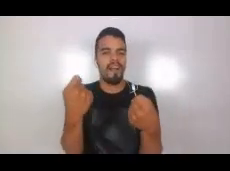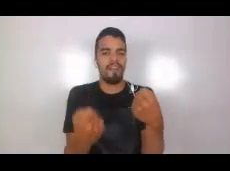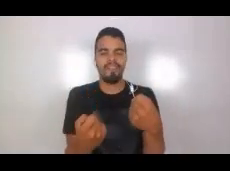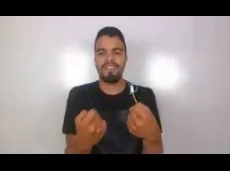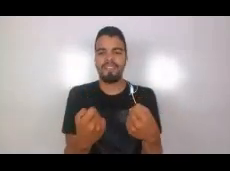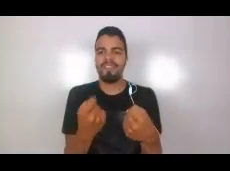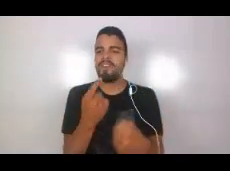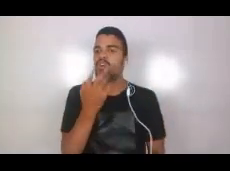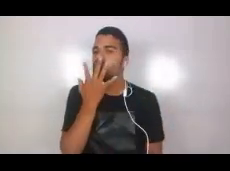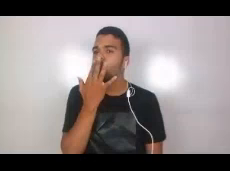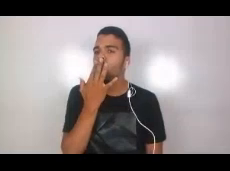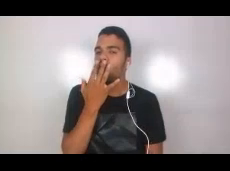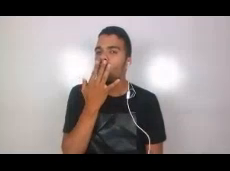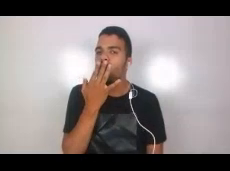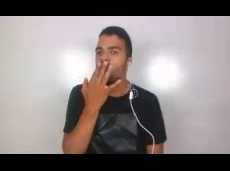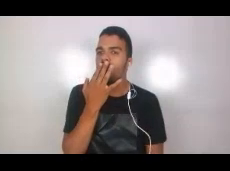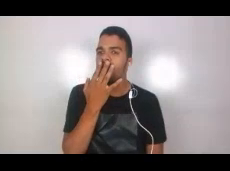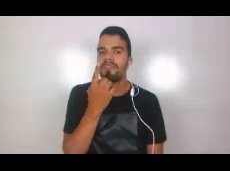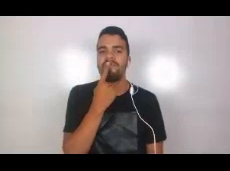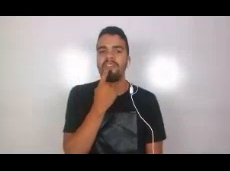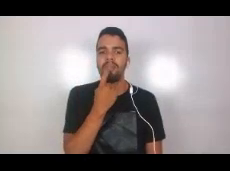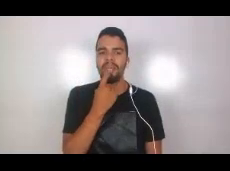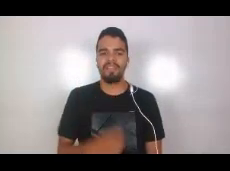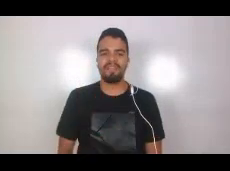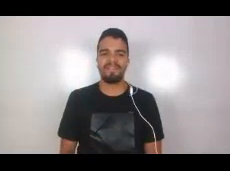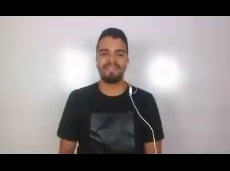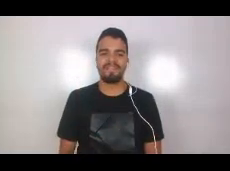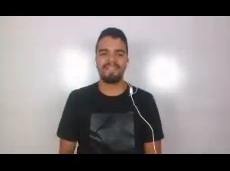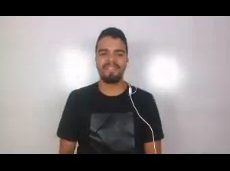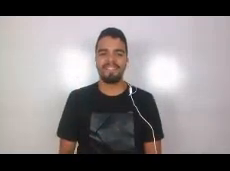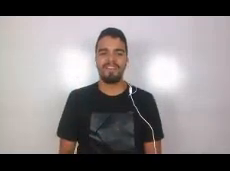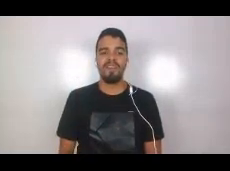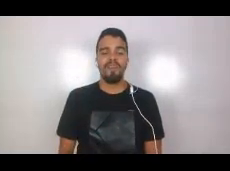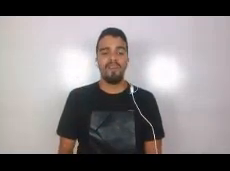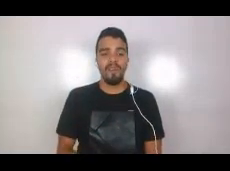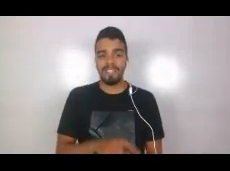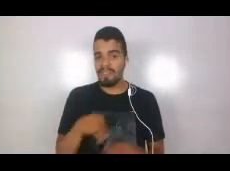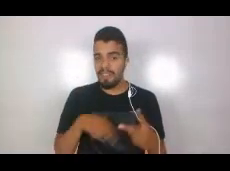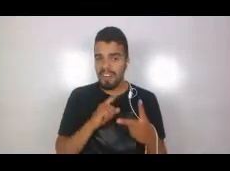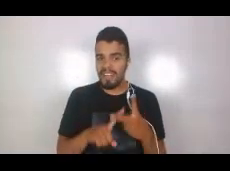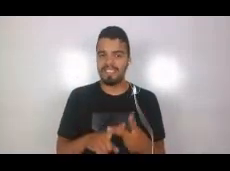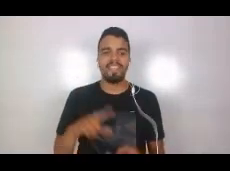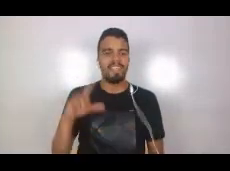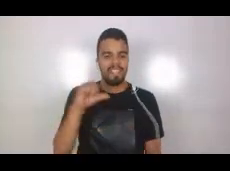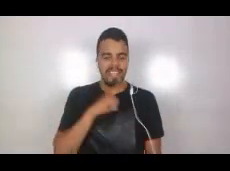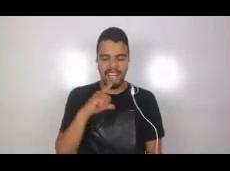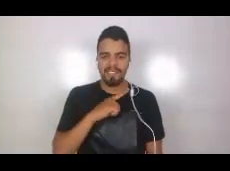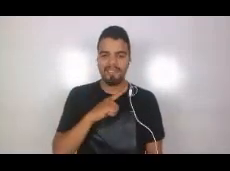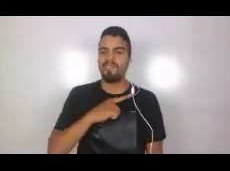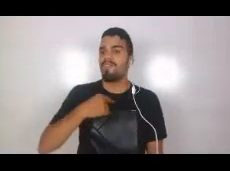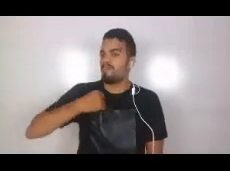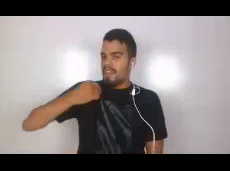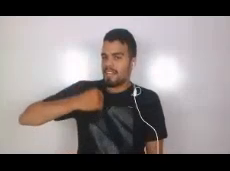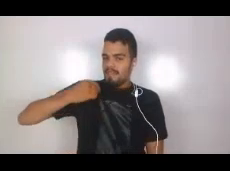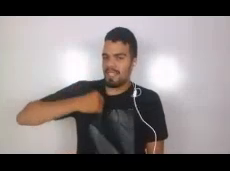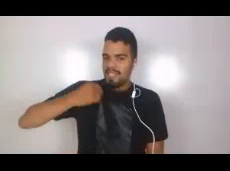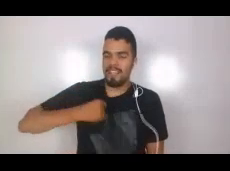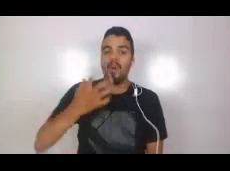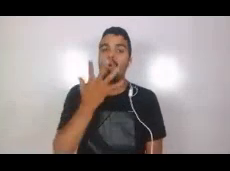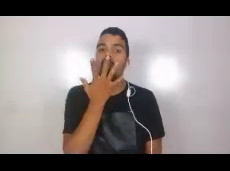um carro cor vermelho. Ou a segunda frase, tenho